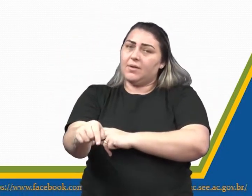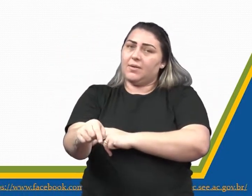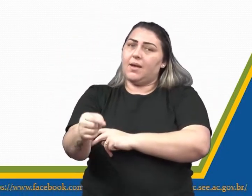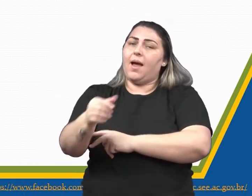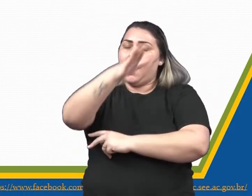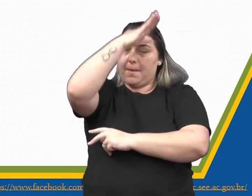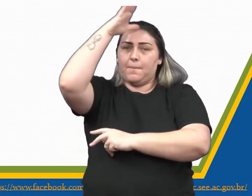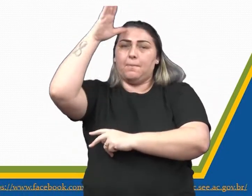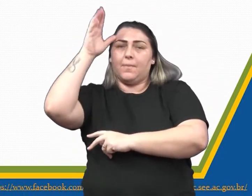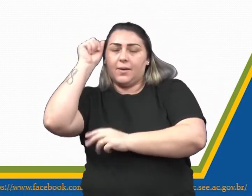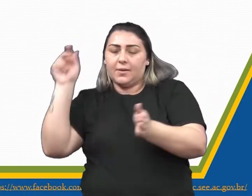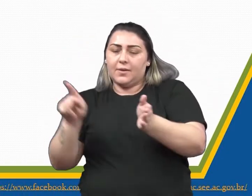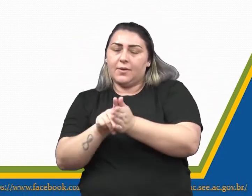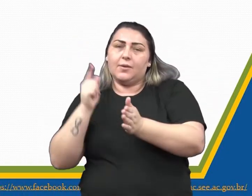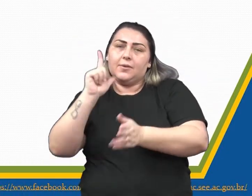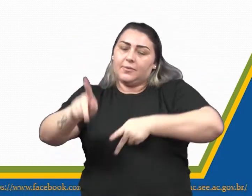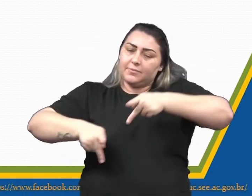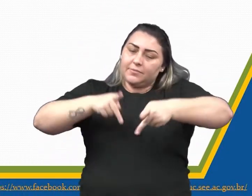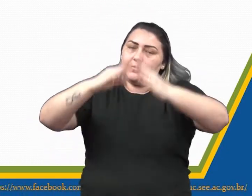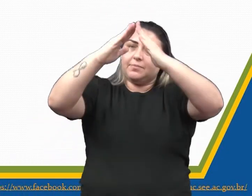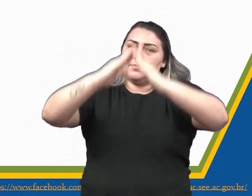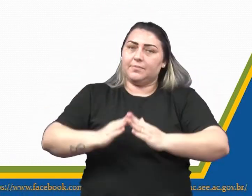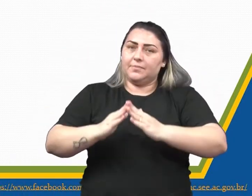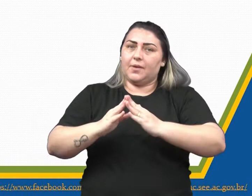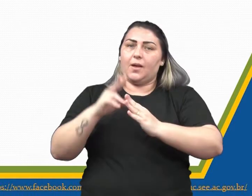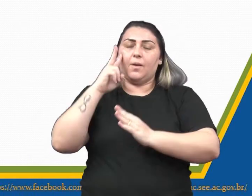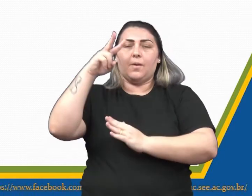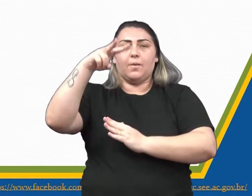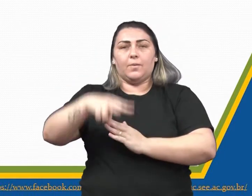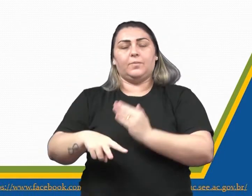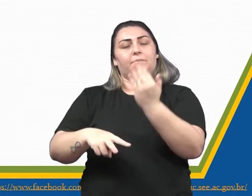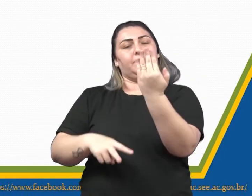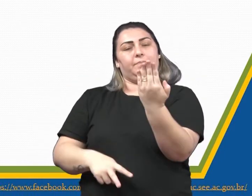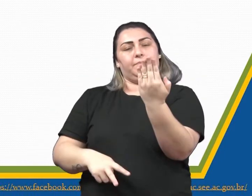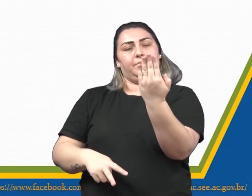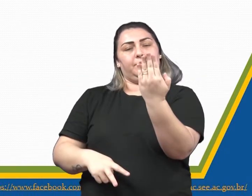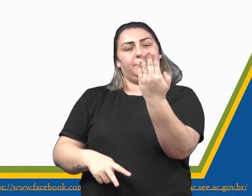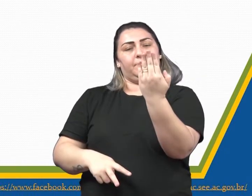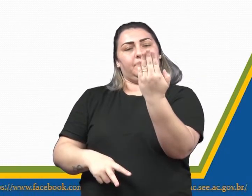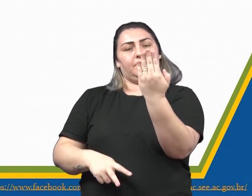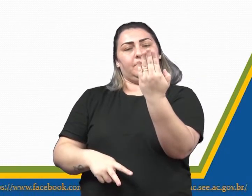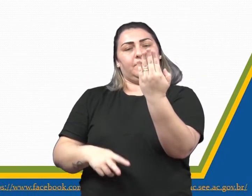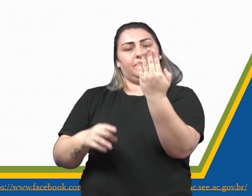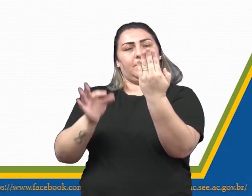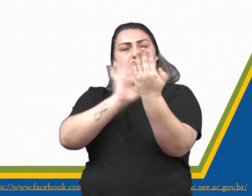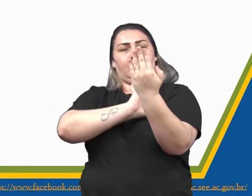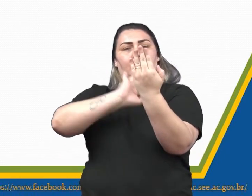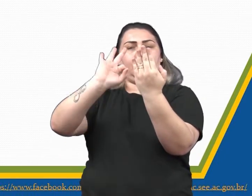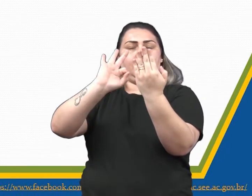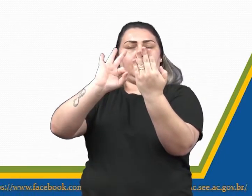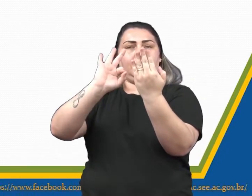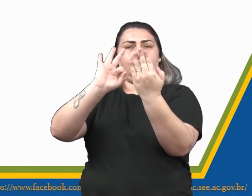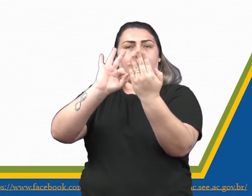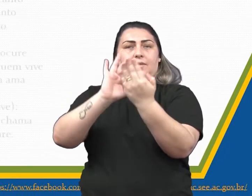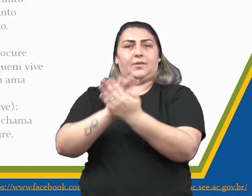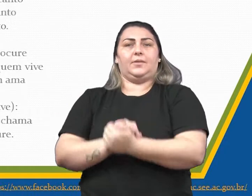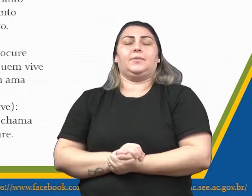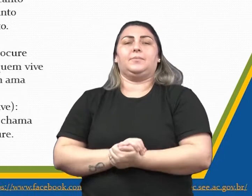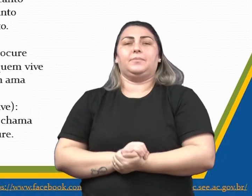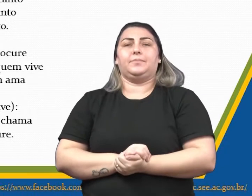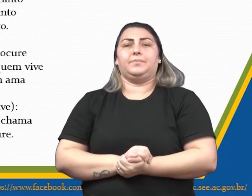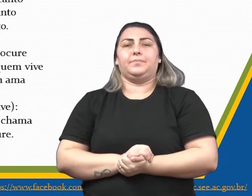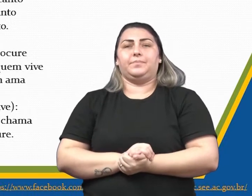será povoada? O censor olhou-se no espelho e censurou. Que horror! Aí de Carlos Drummond de